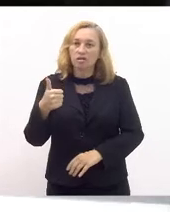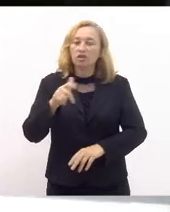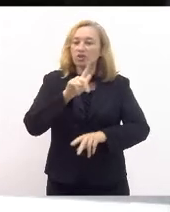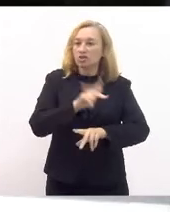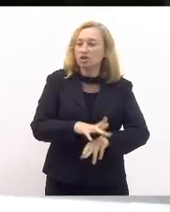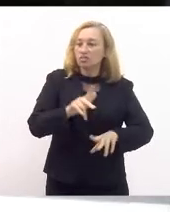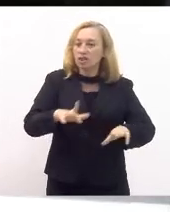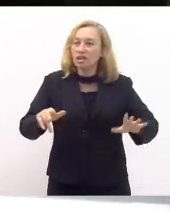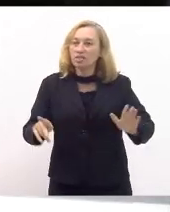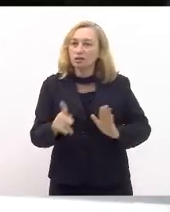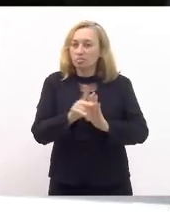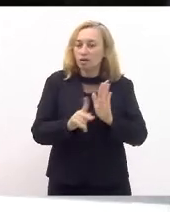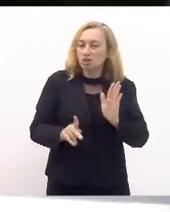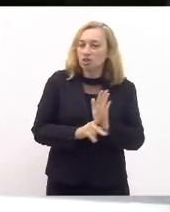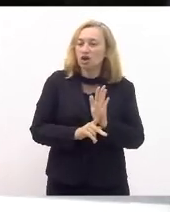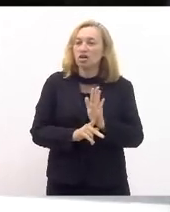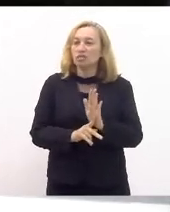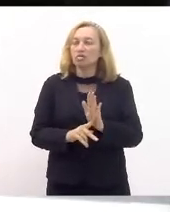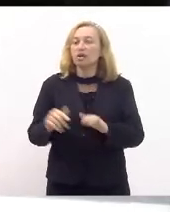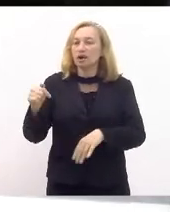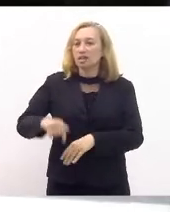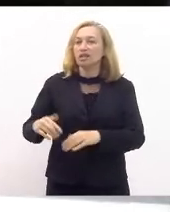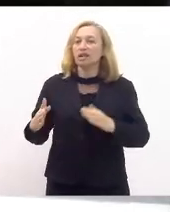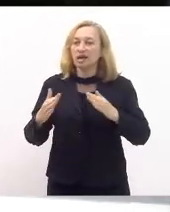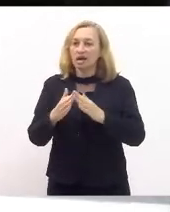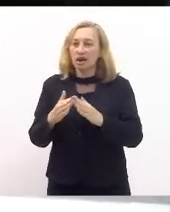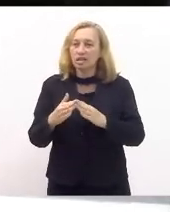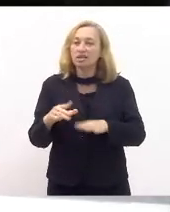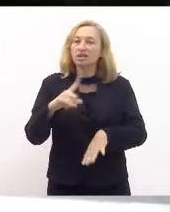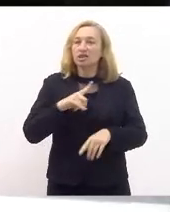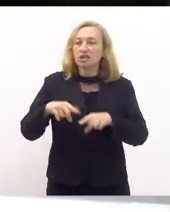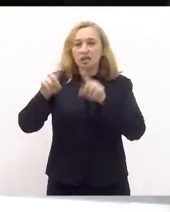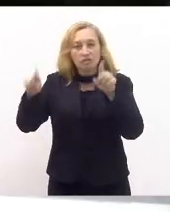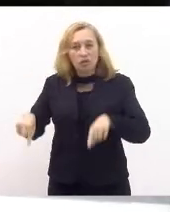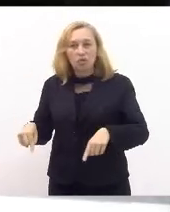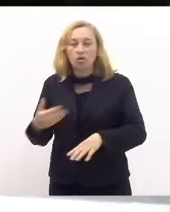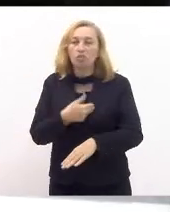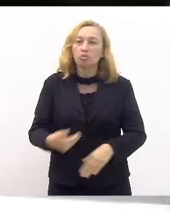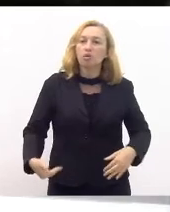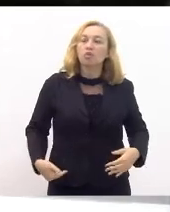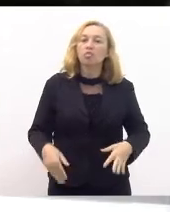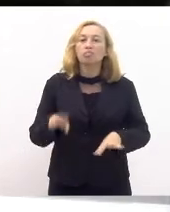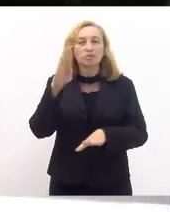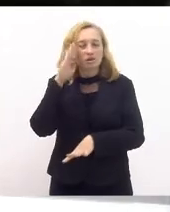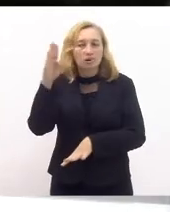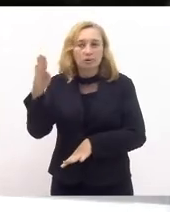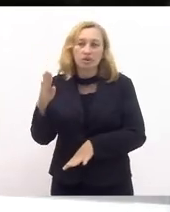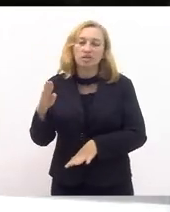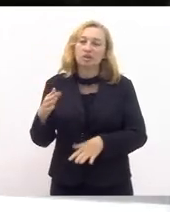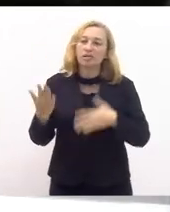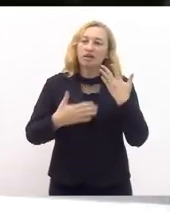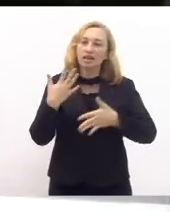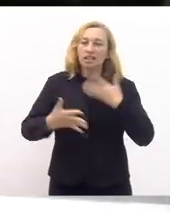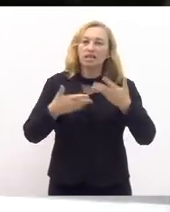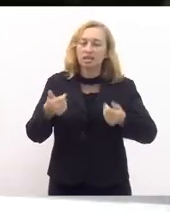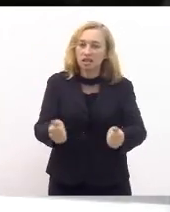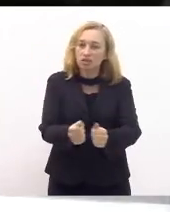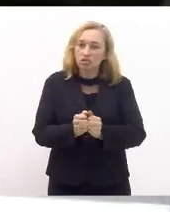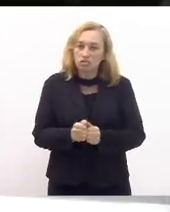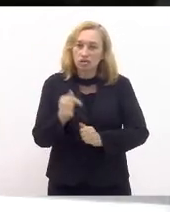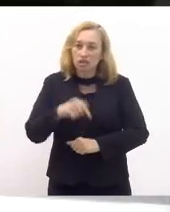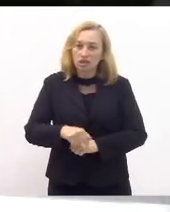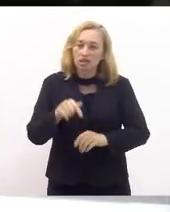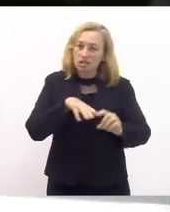diversos projetos que passaram pela casa agora aqui, que envolviam servidores, principalmente. Então, uma satisfação isso aqui, essa noite, fazendo essa